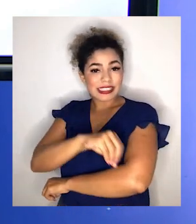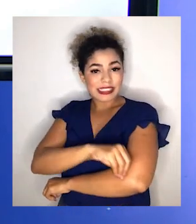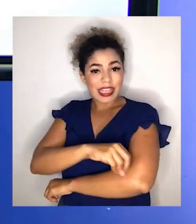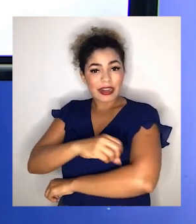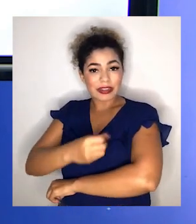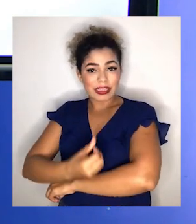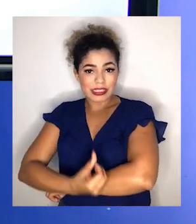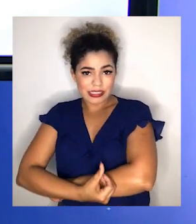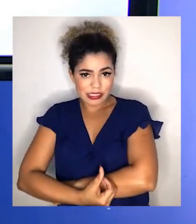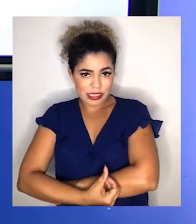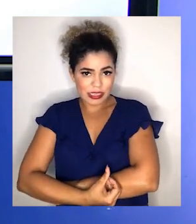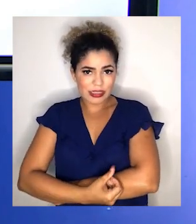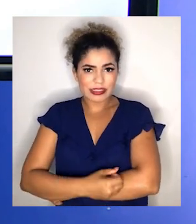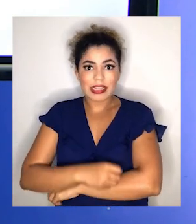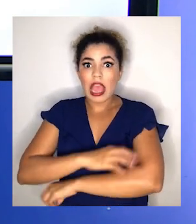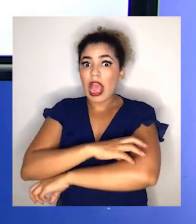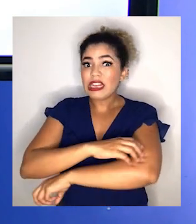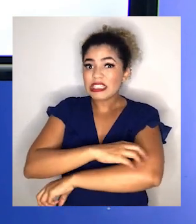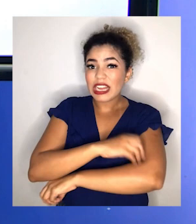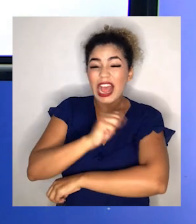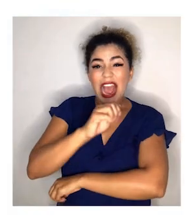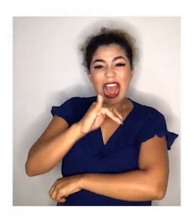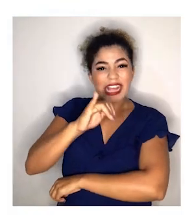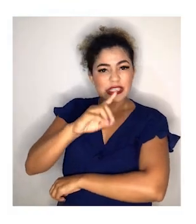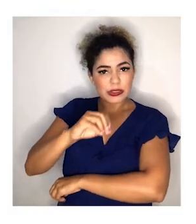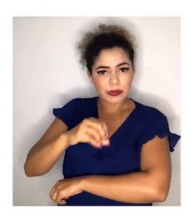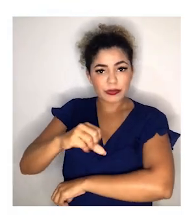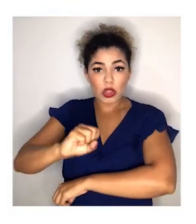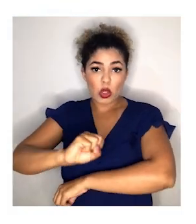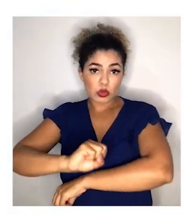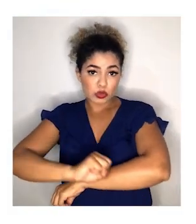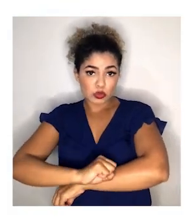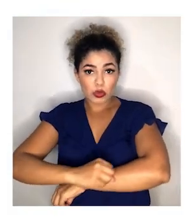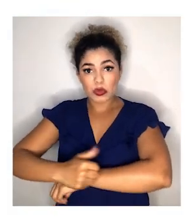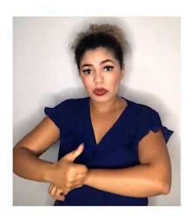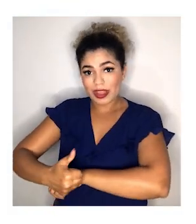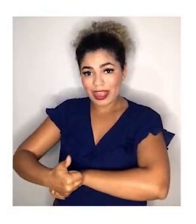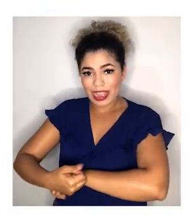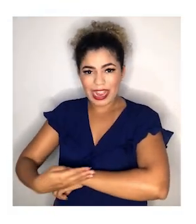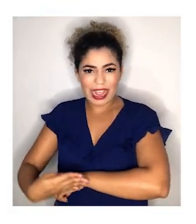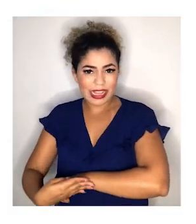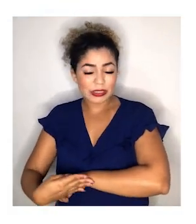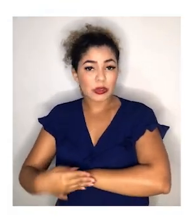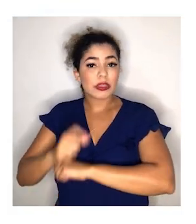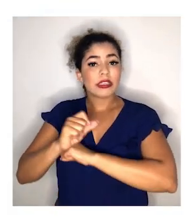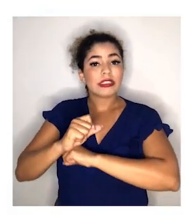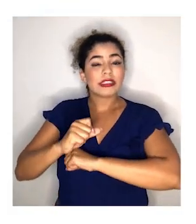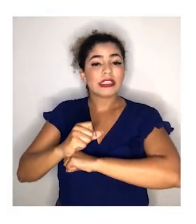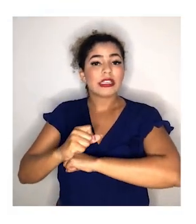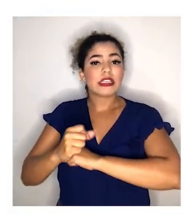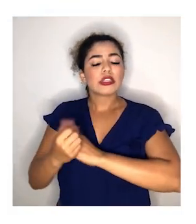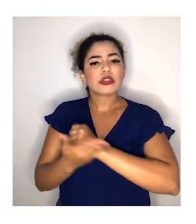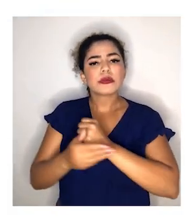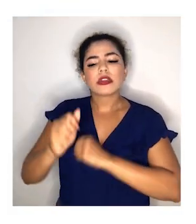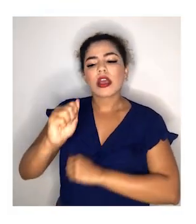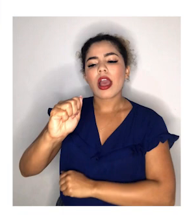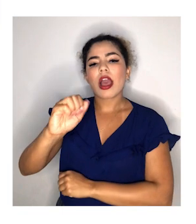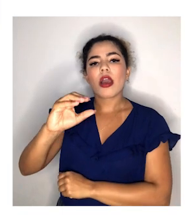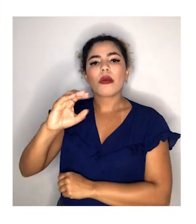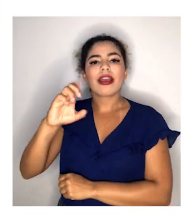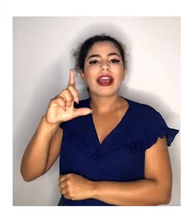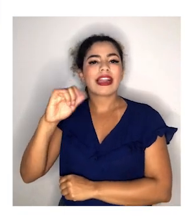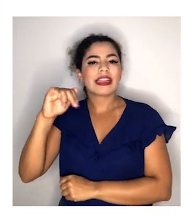até 6, nós temos produtos ácidos. De 8 até 14, nós temos substâncias alcalinas